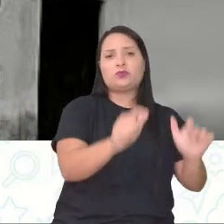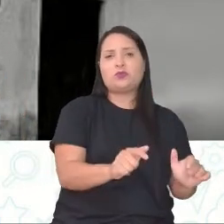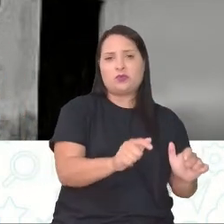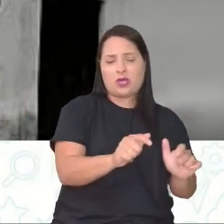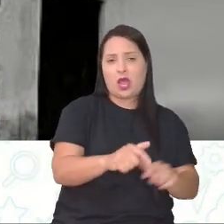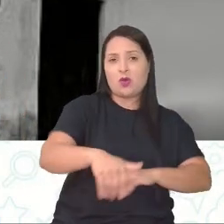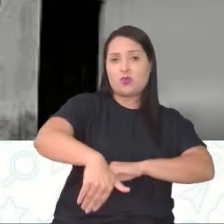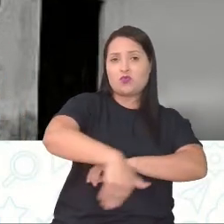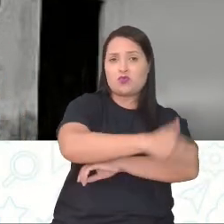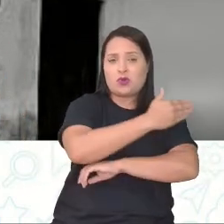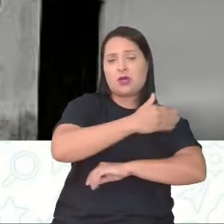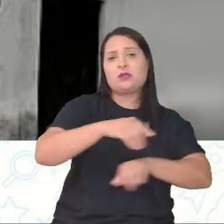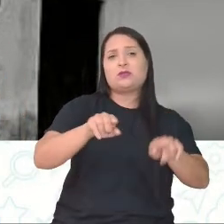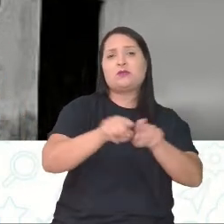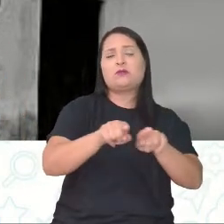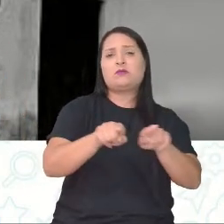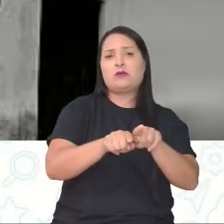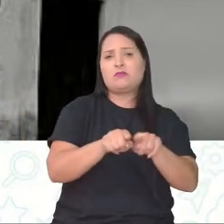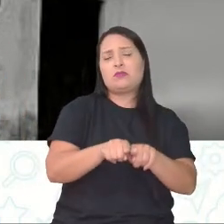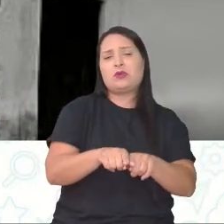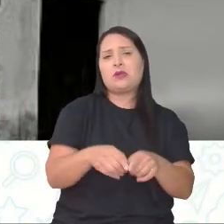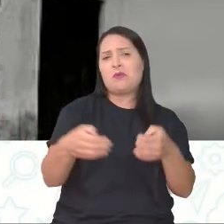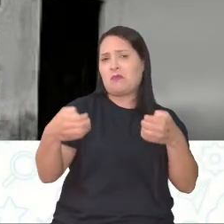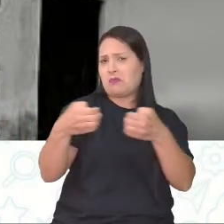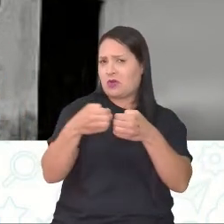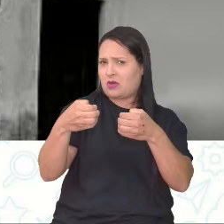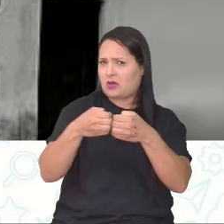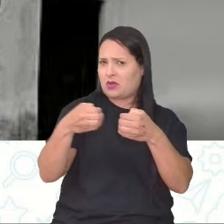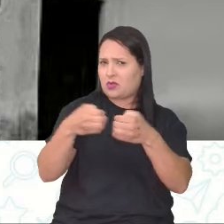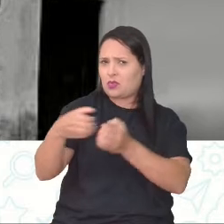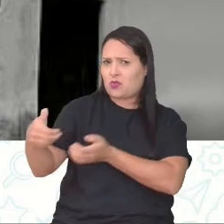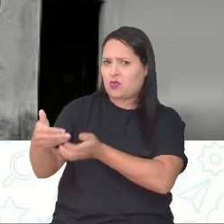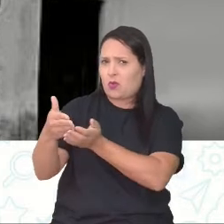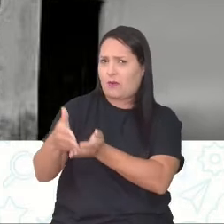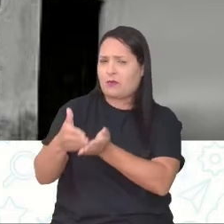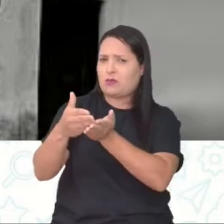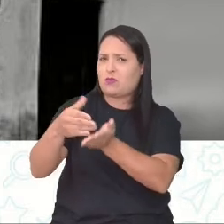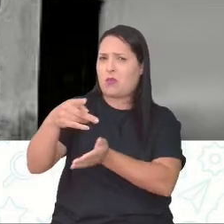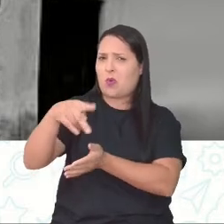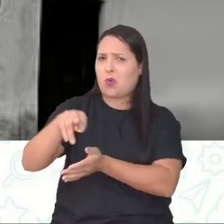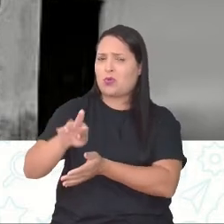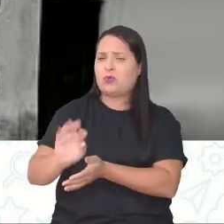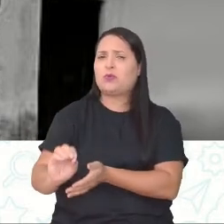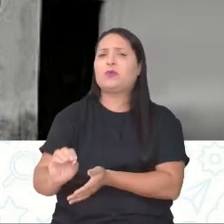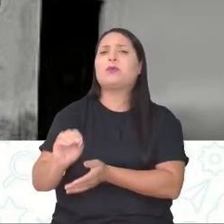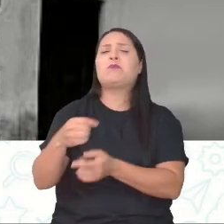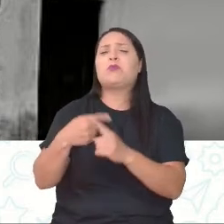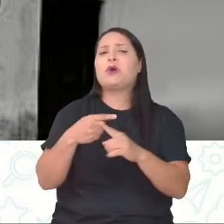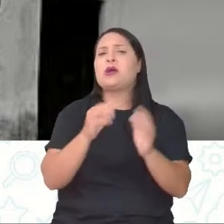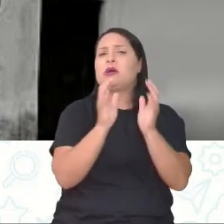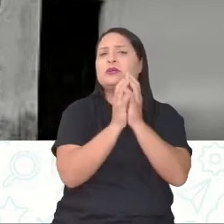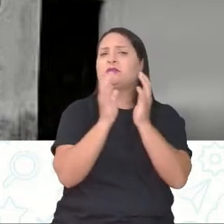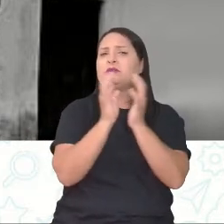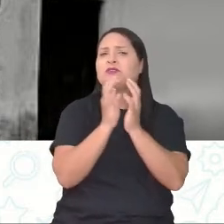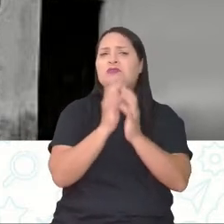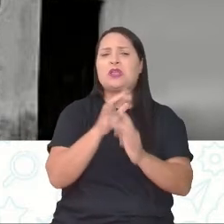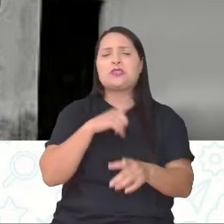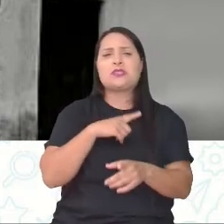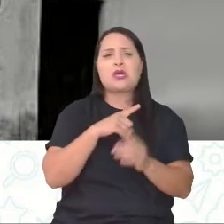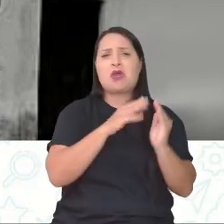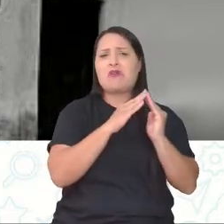Uma rua também nessa proximidade ali do porto, né? Porque quando Recife, né, era uma